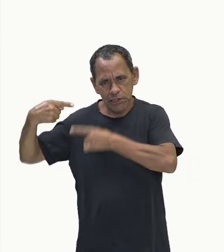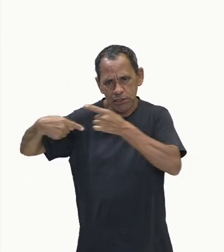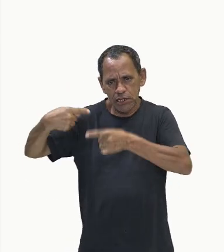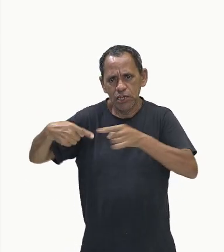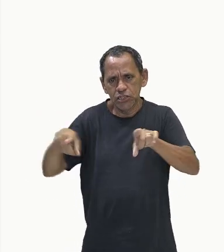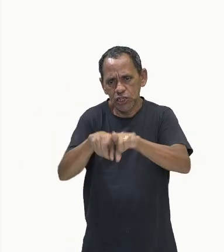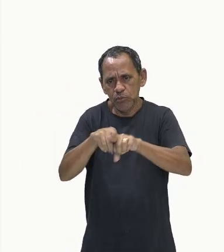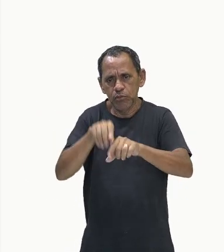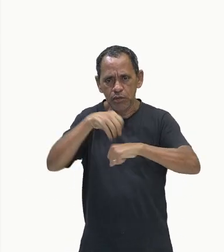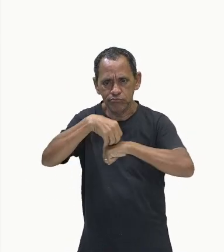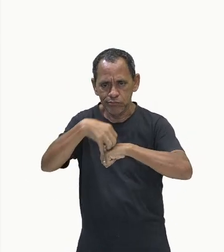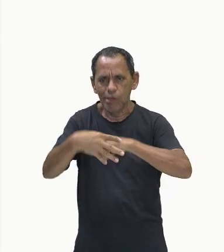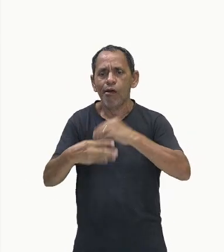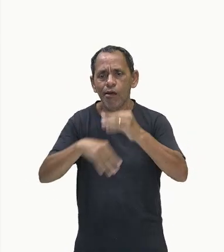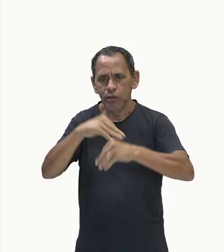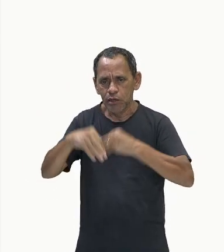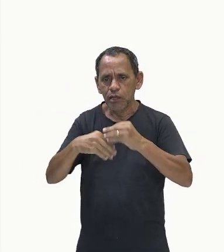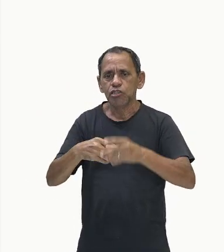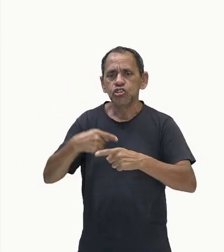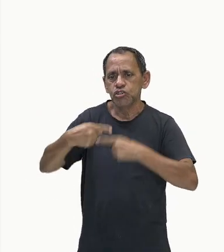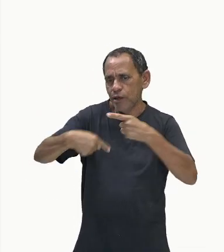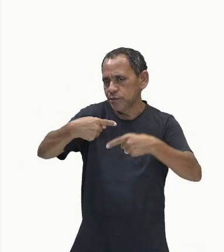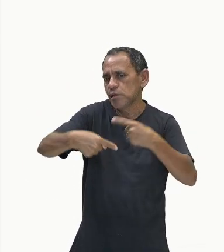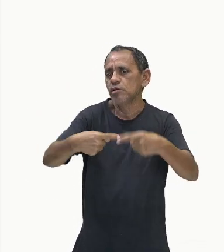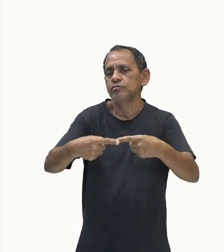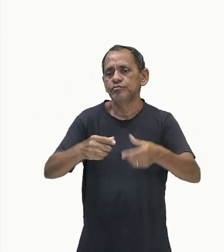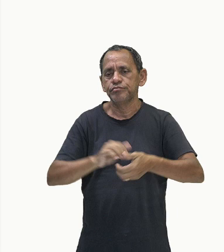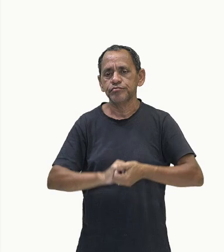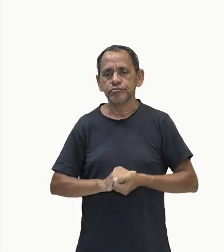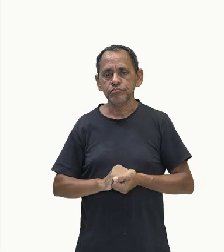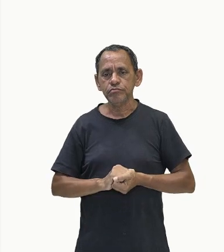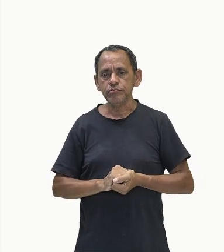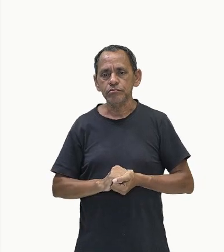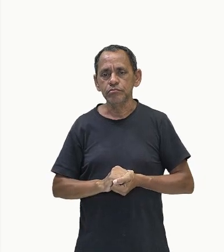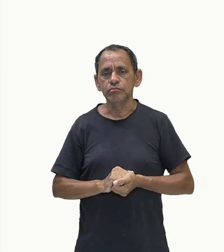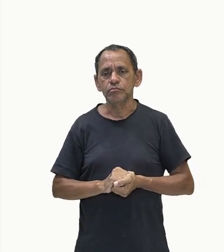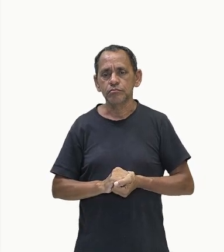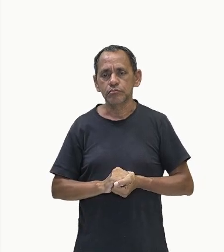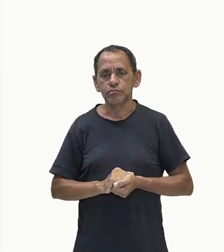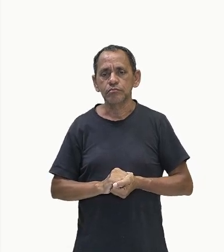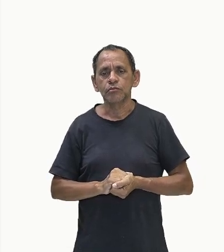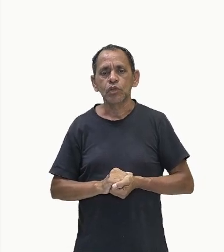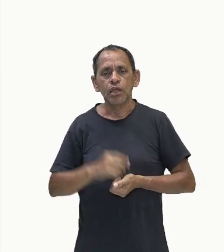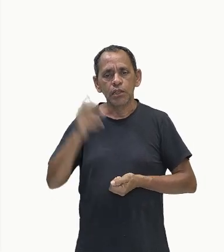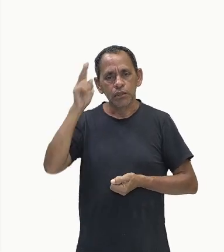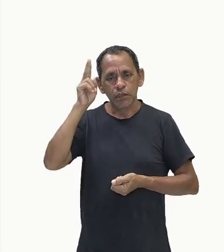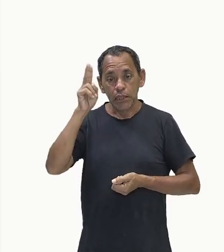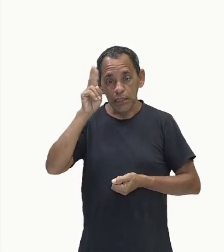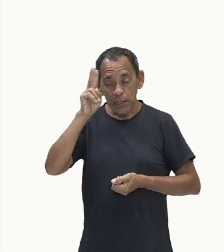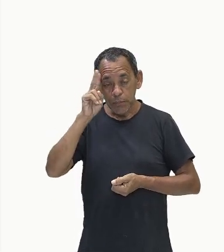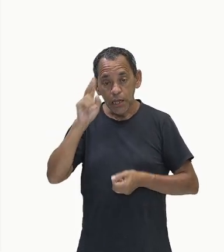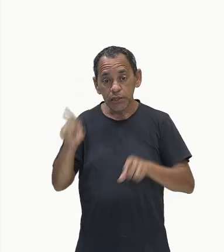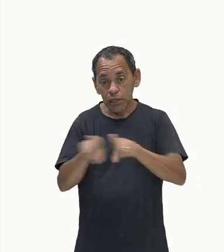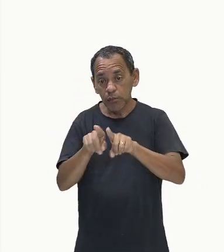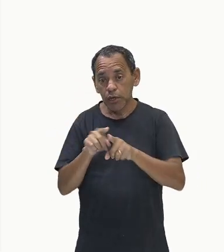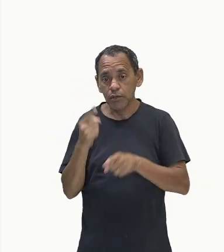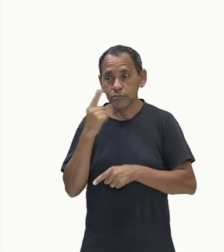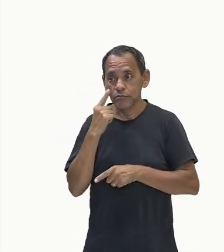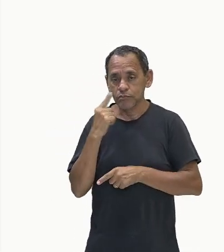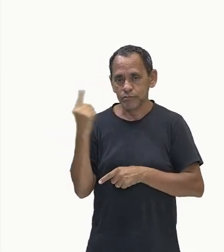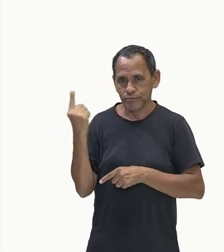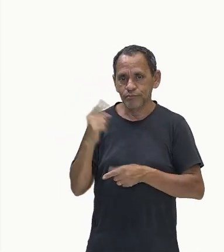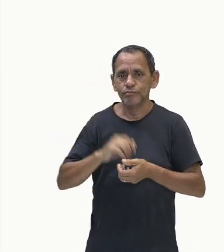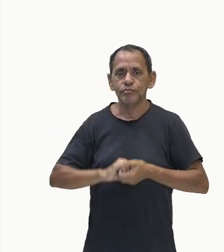são transmitidas de geração em geração. Nós vamos relembrar aí, nesta ilustração, de que lá, eu